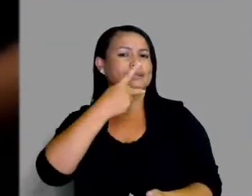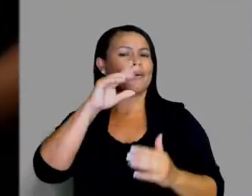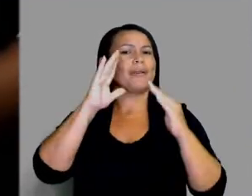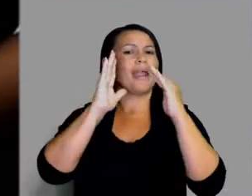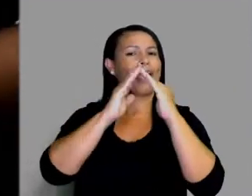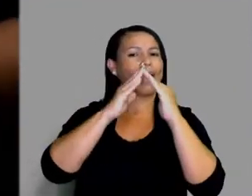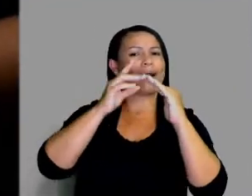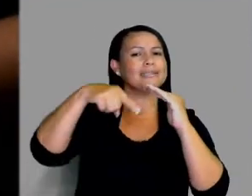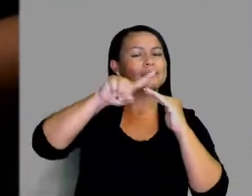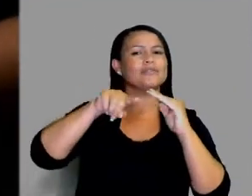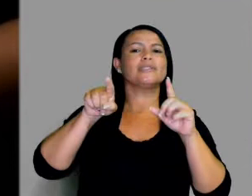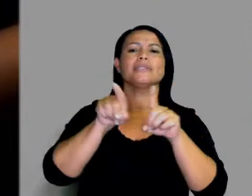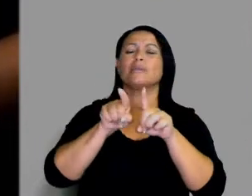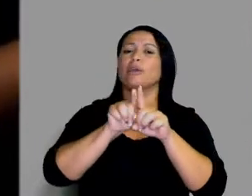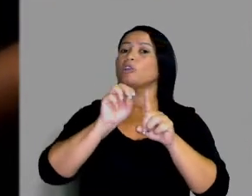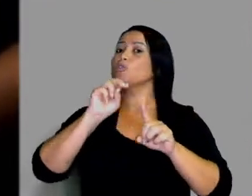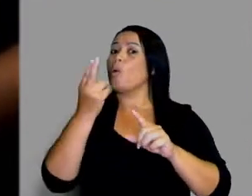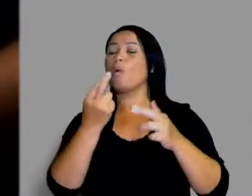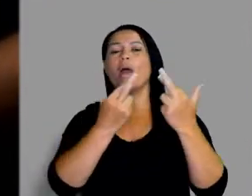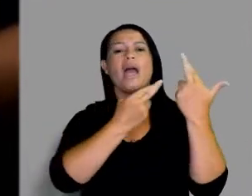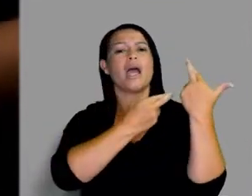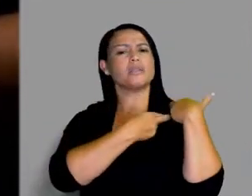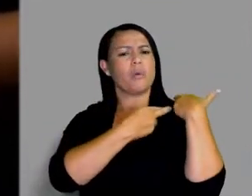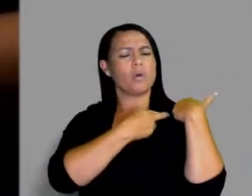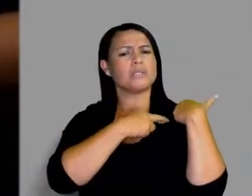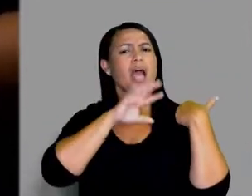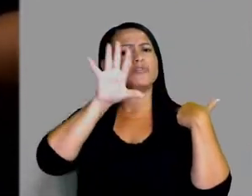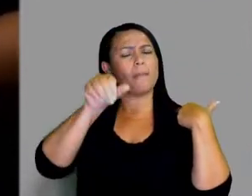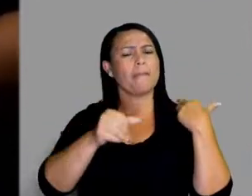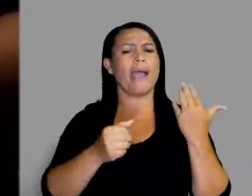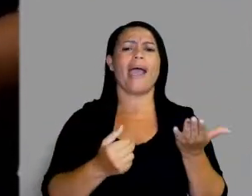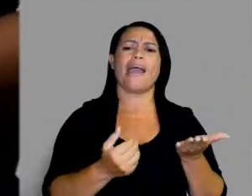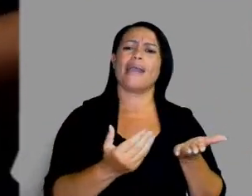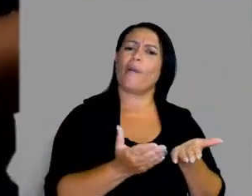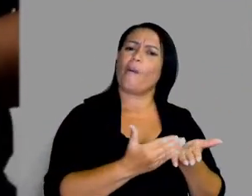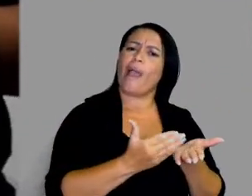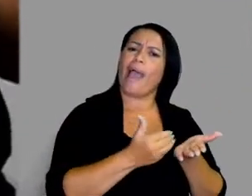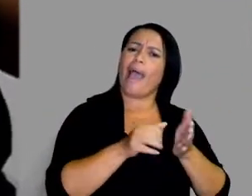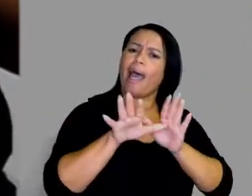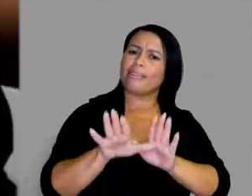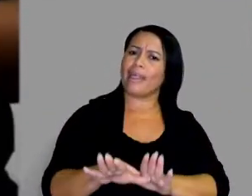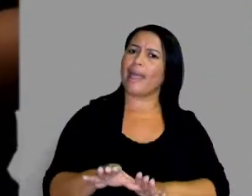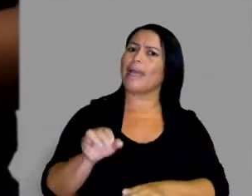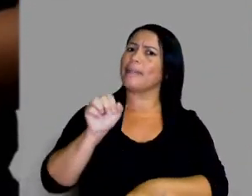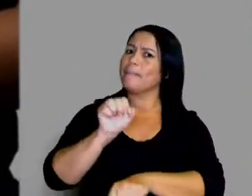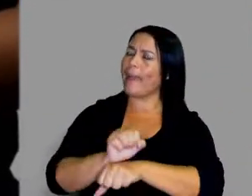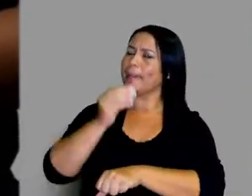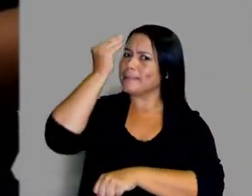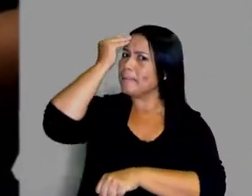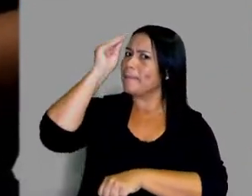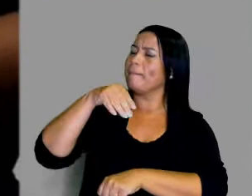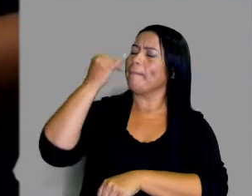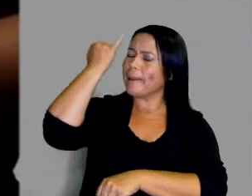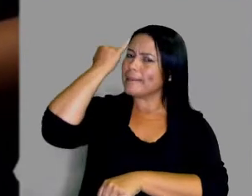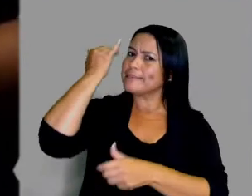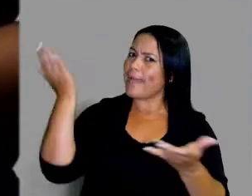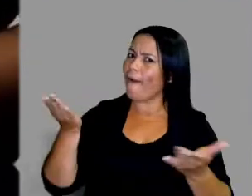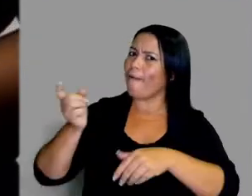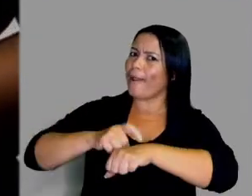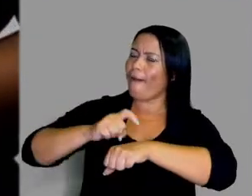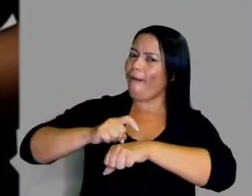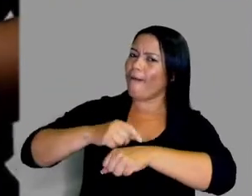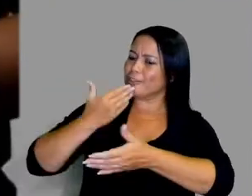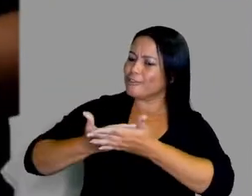na casa de vocês ou os responsáveis. Peguem o caderninho e deixem de preguiça que agora é hora de